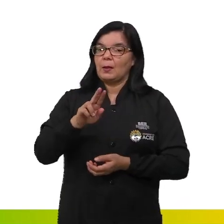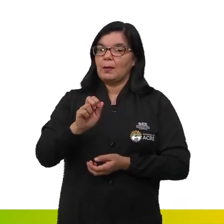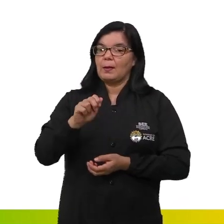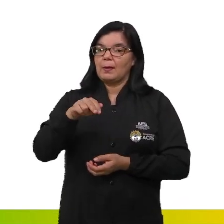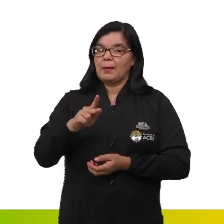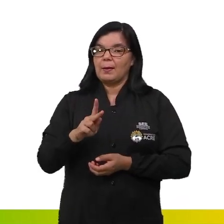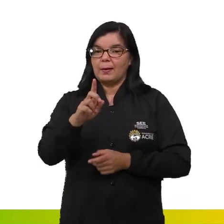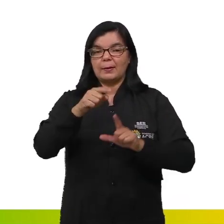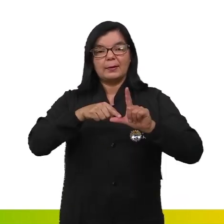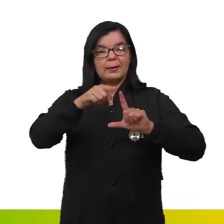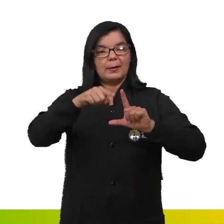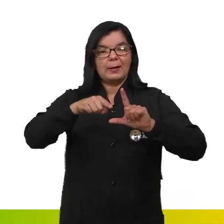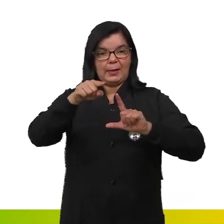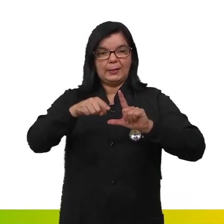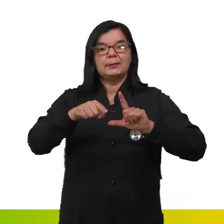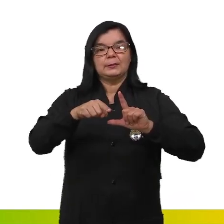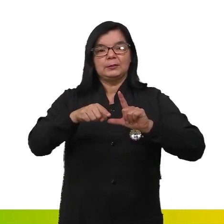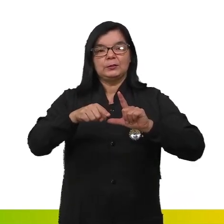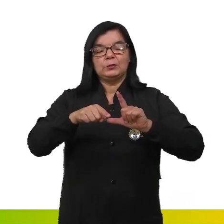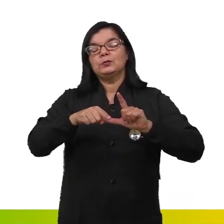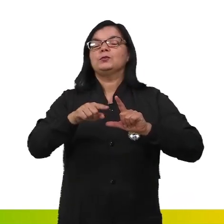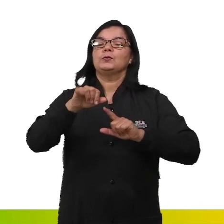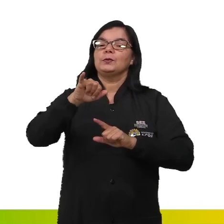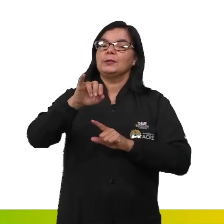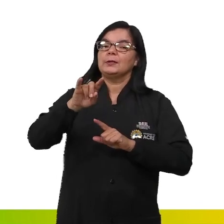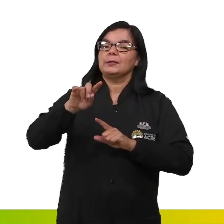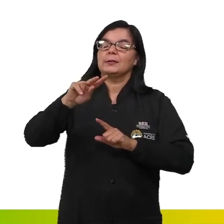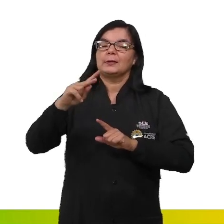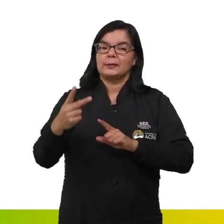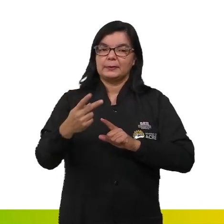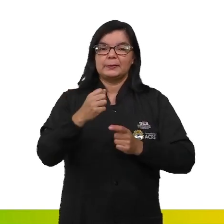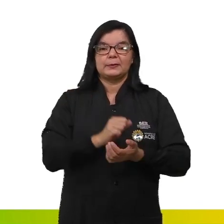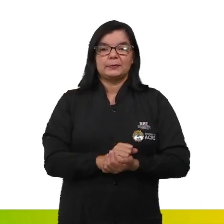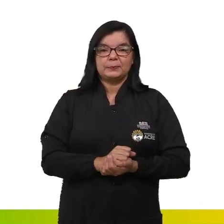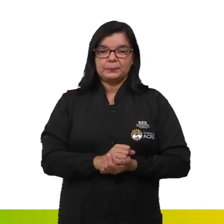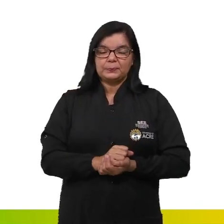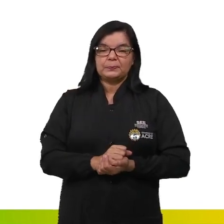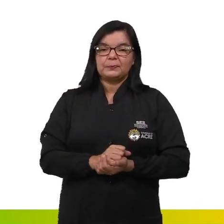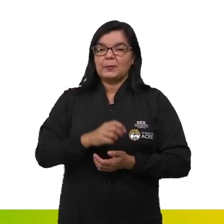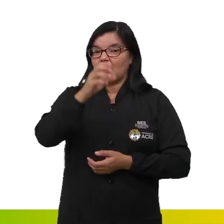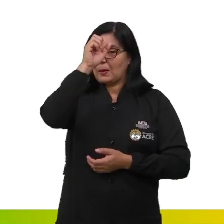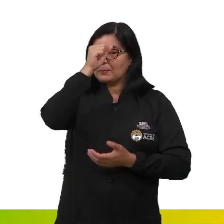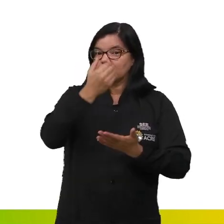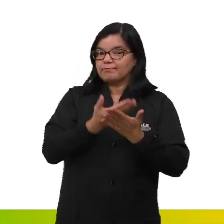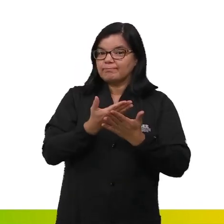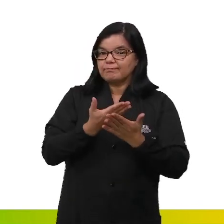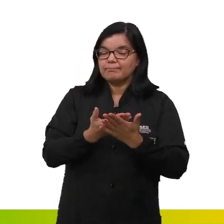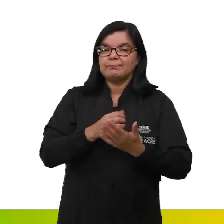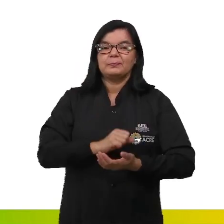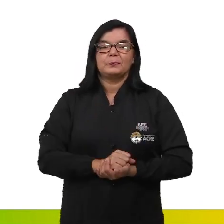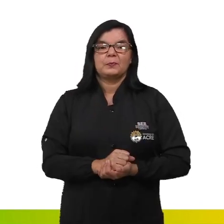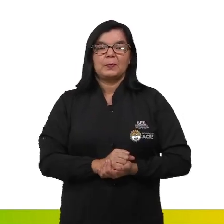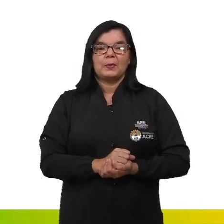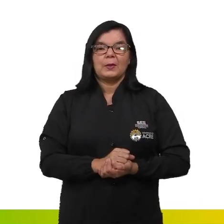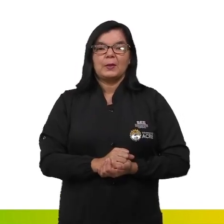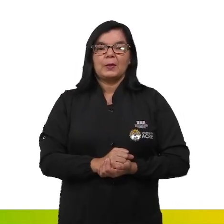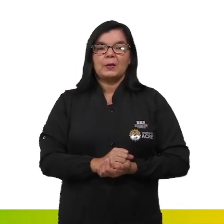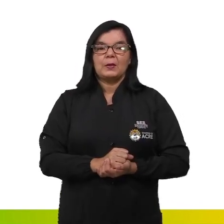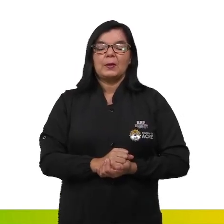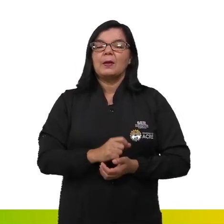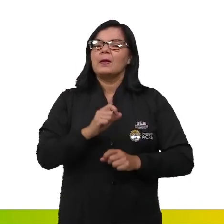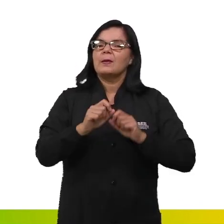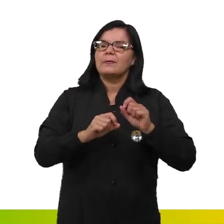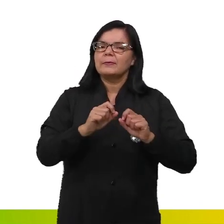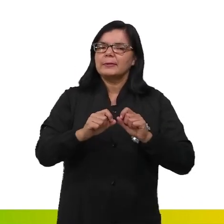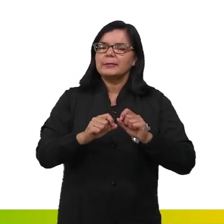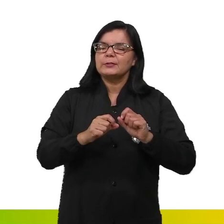do Índice de Desenvolvimento Humano, IDH. E foi o que a gente aprendeu na aula de hoje. Aí, o ranking,